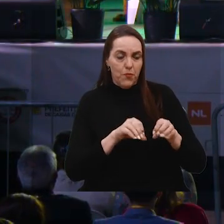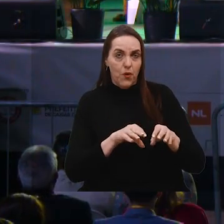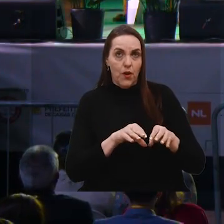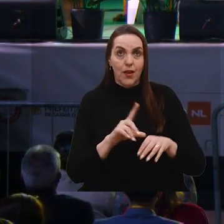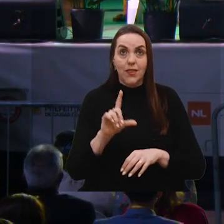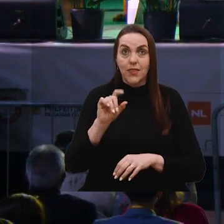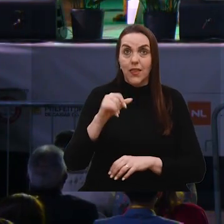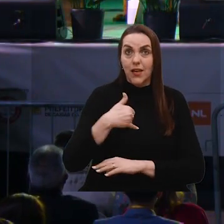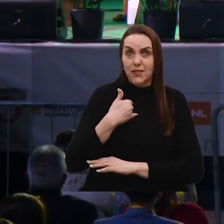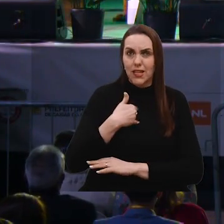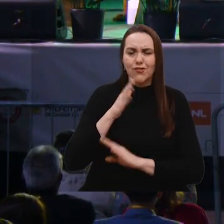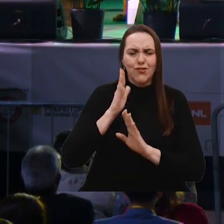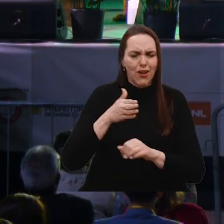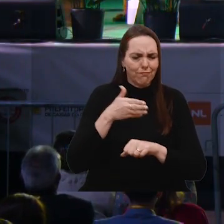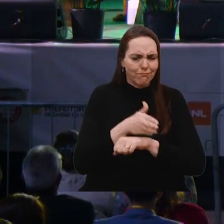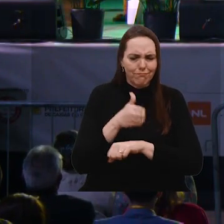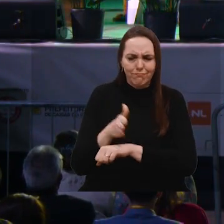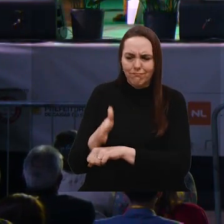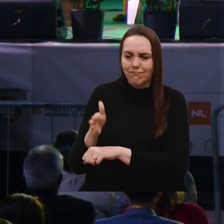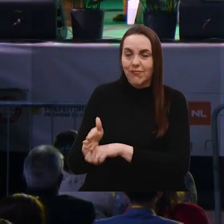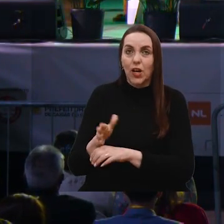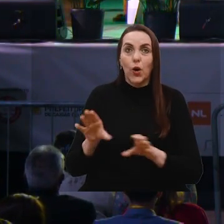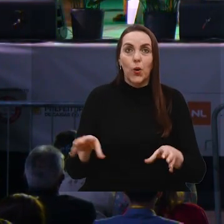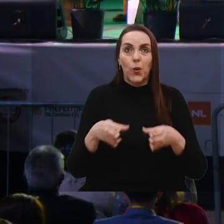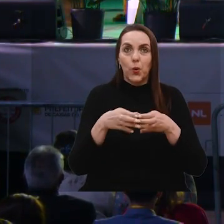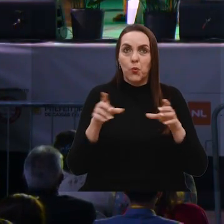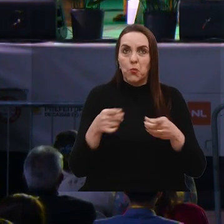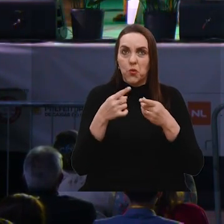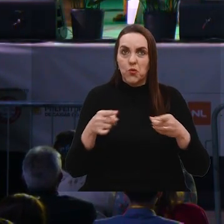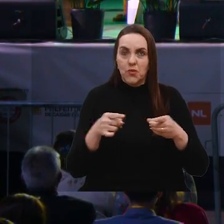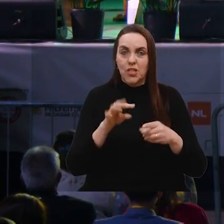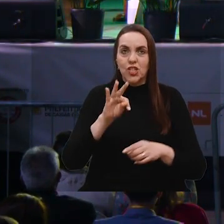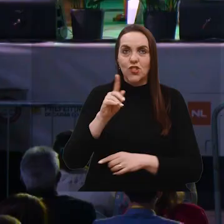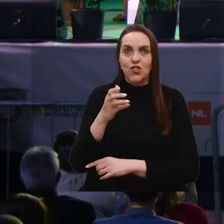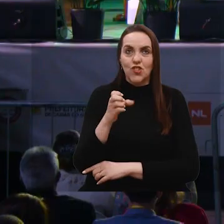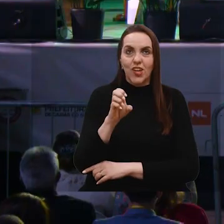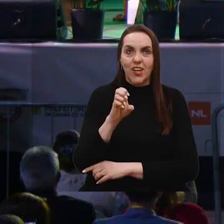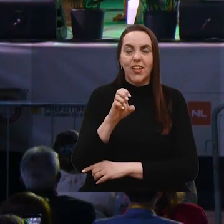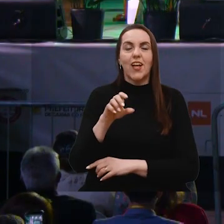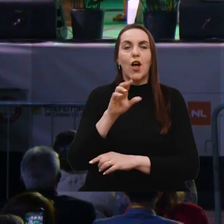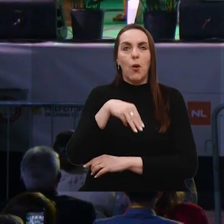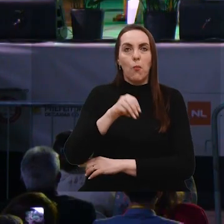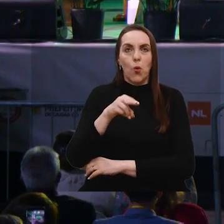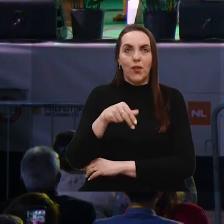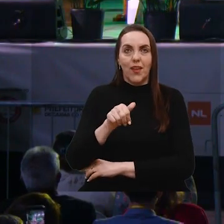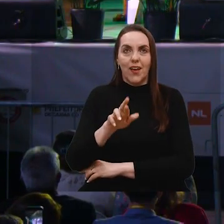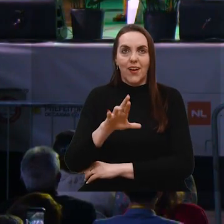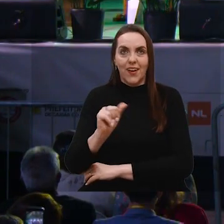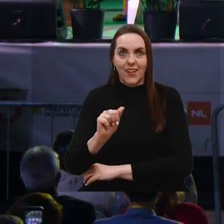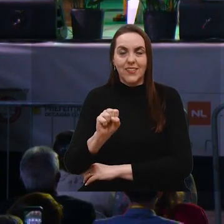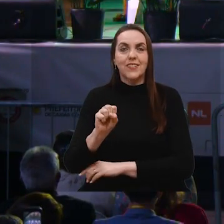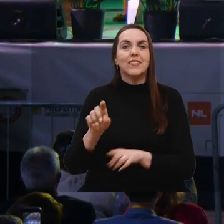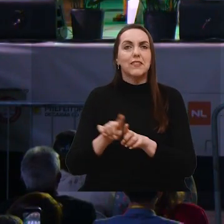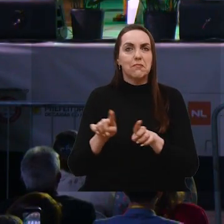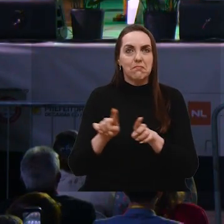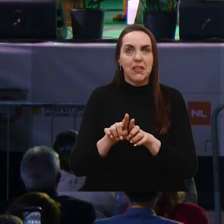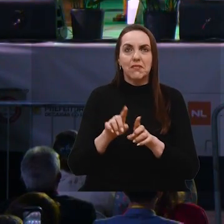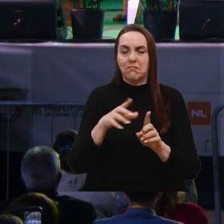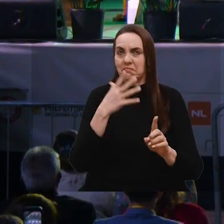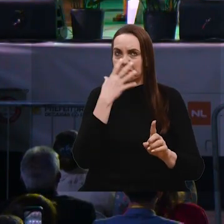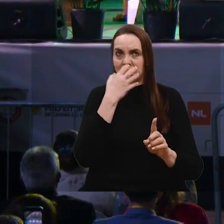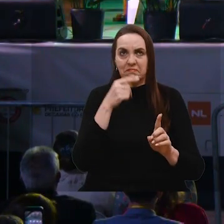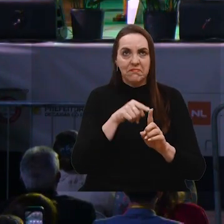já tocava com os grupos musicais Tchê Galdério, Candeeiro e também com os respeitados Os Monarcas, sendo